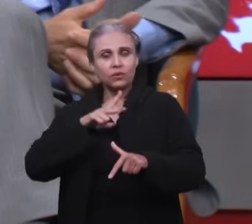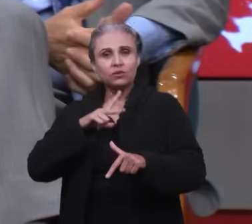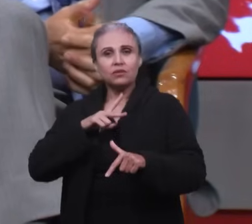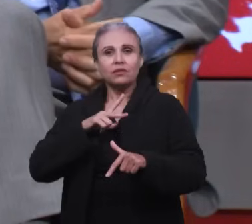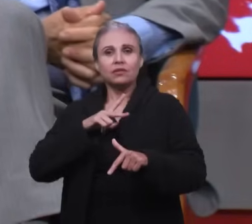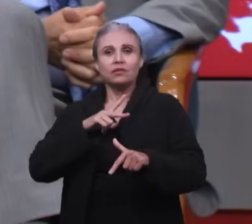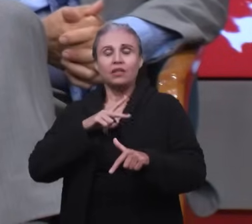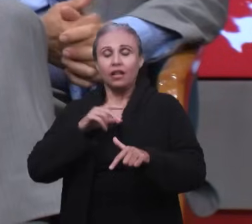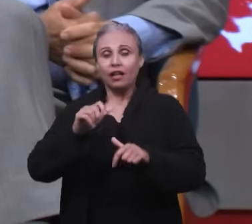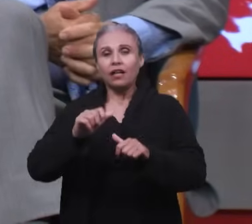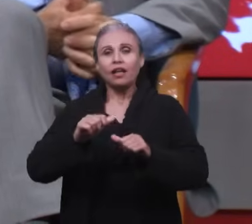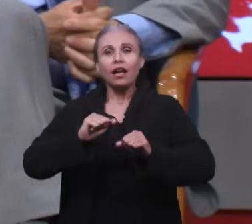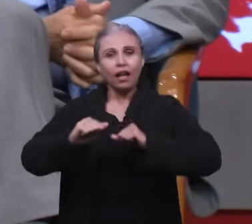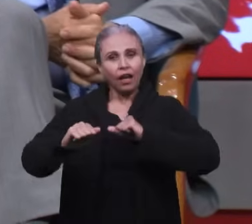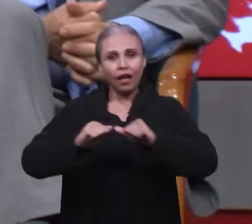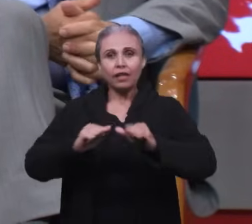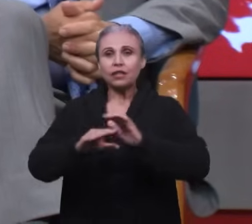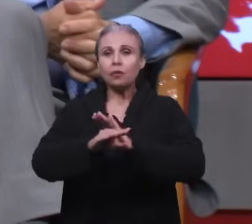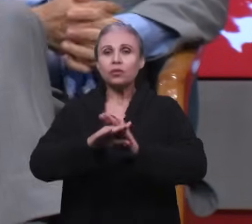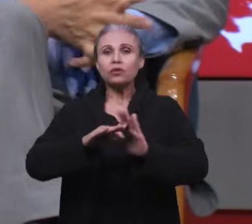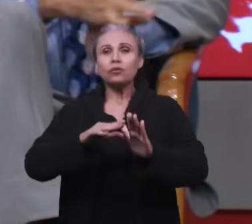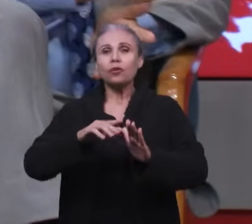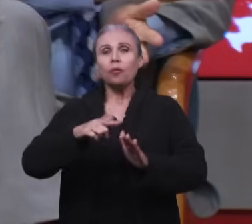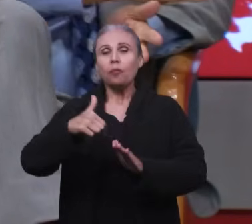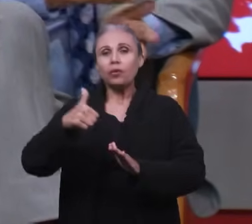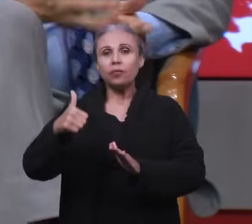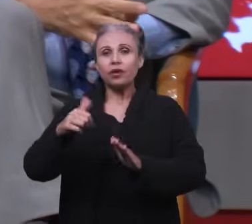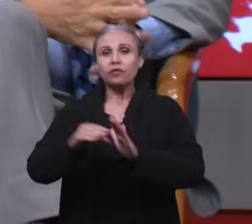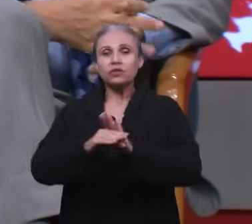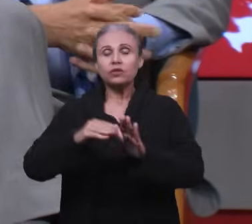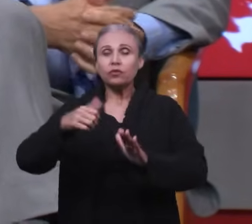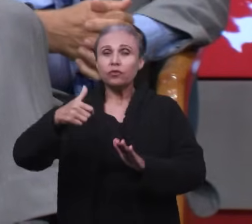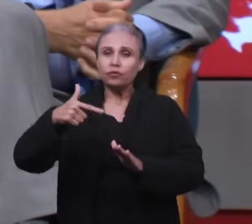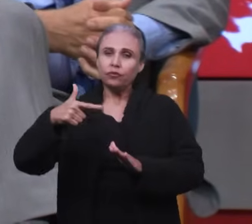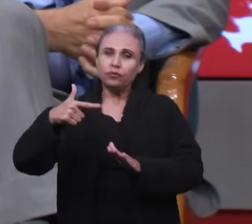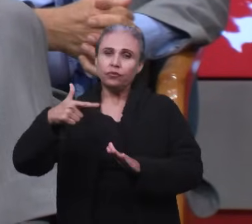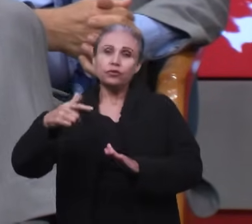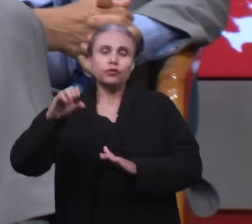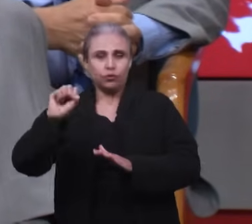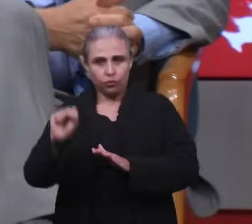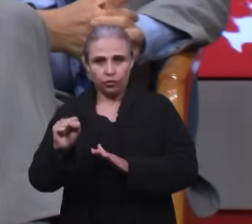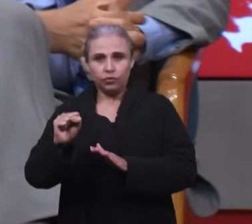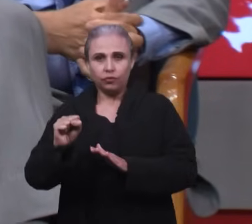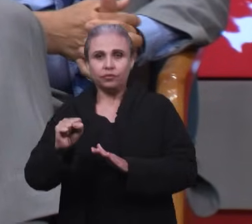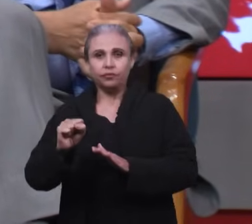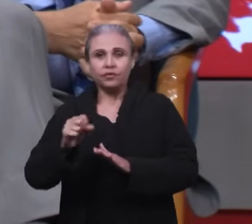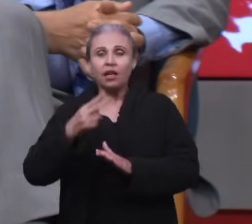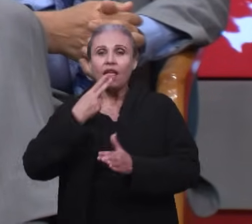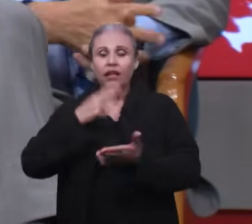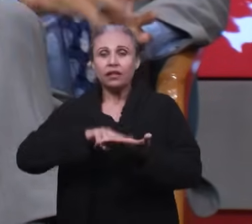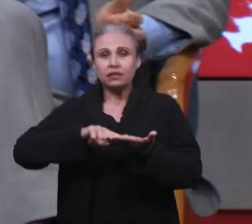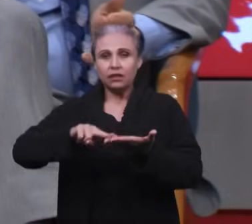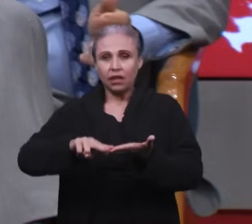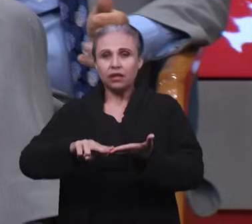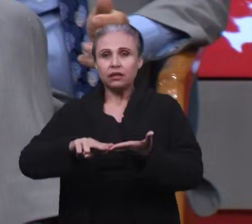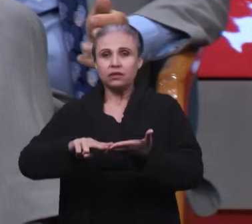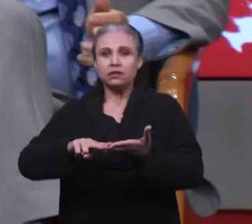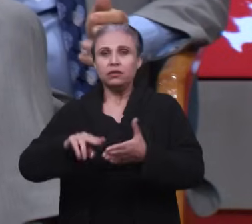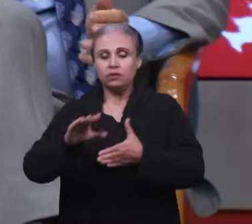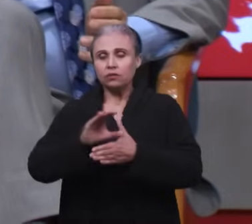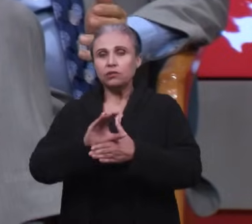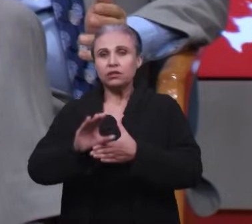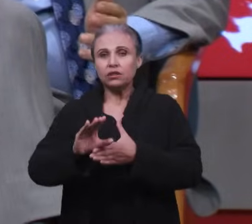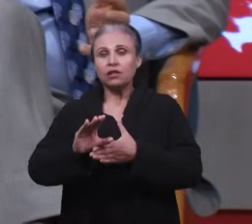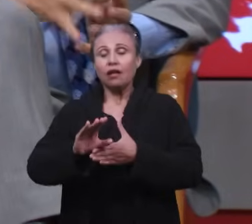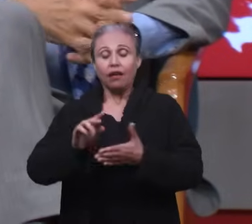do capítulo 1 e do capítulo 28. Você pode observar isso nas cartas. Nós estamos falando sobre a carta